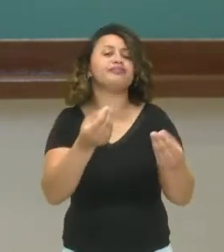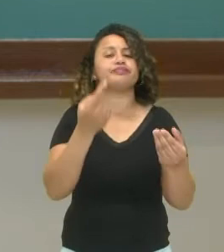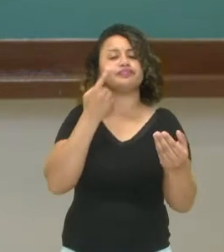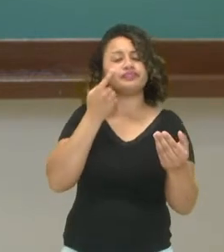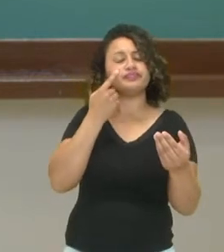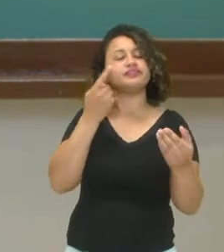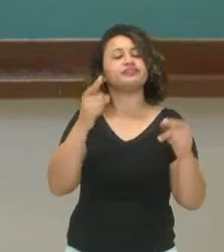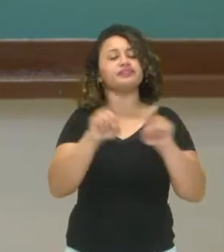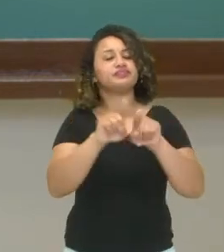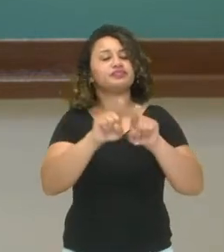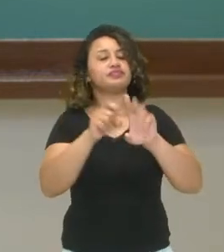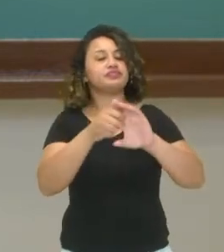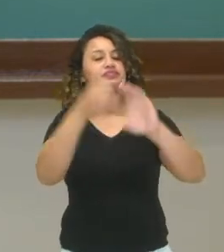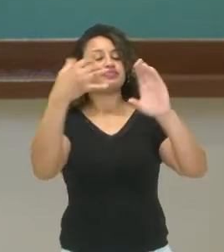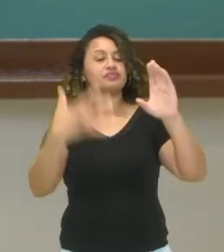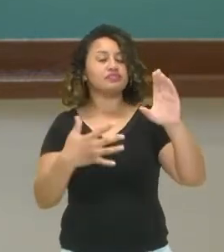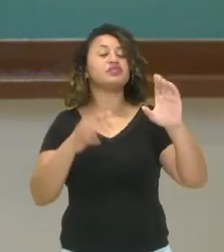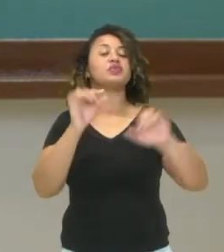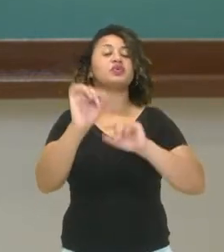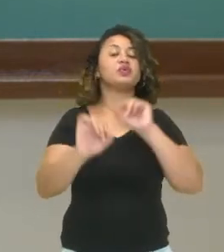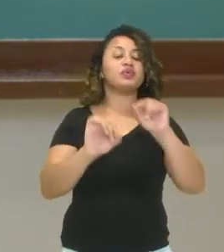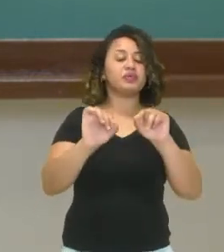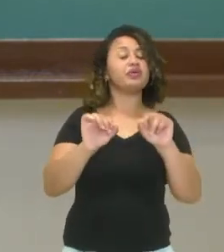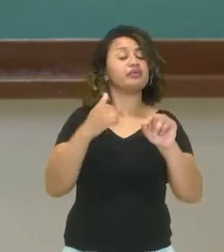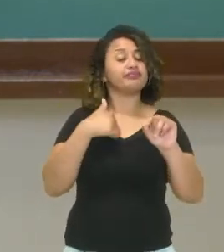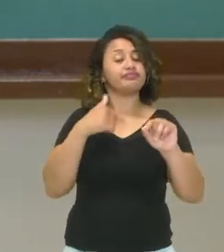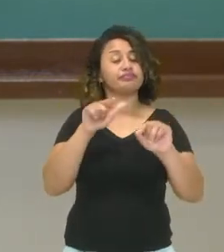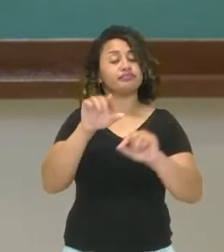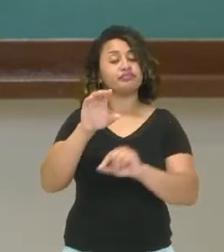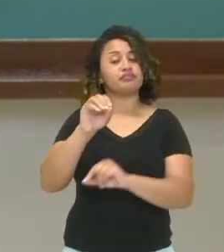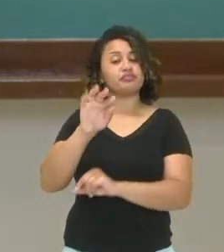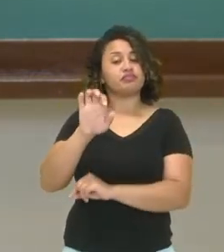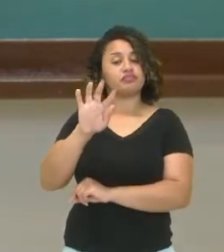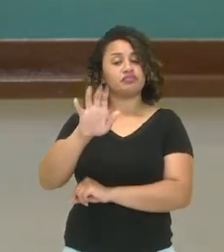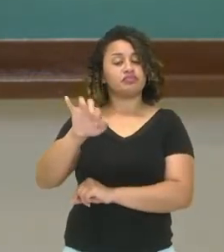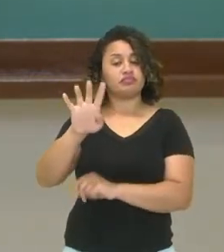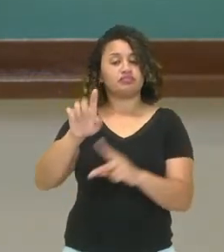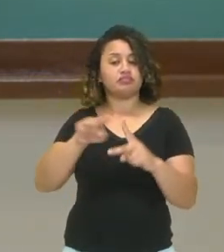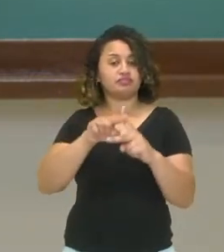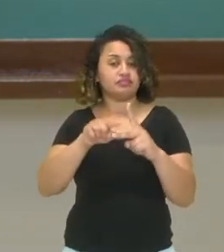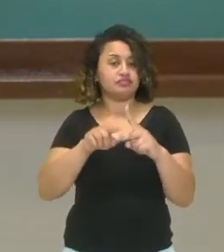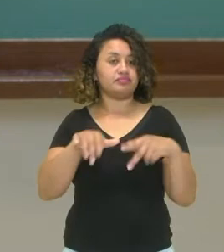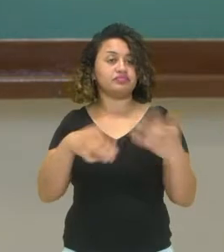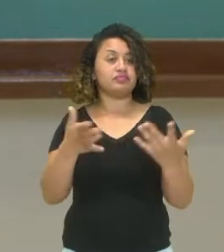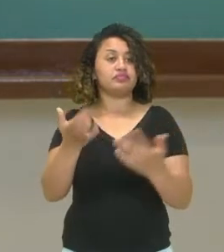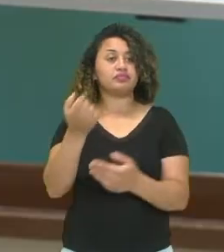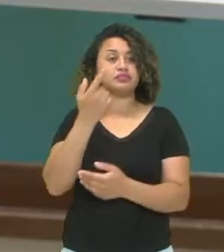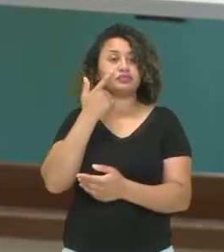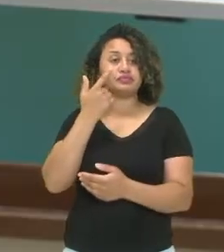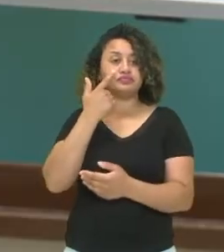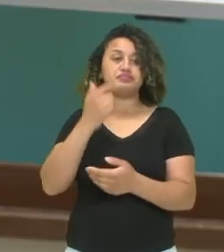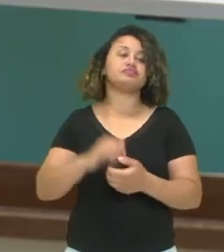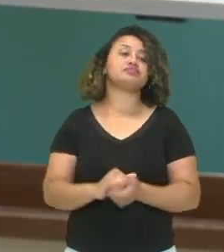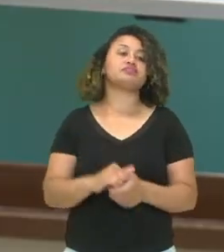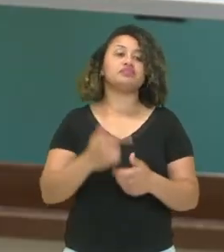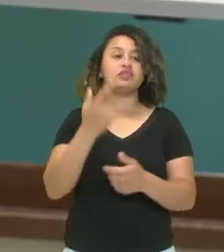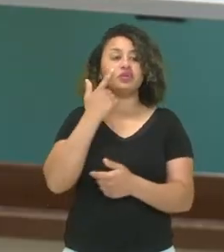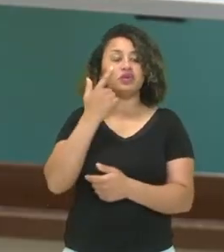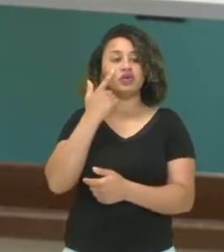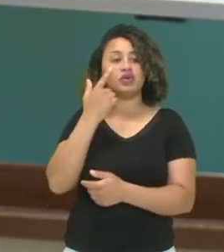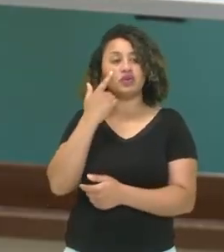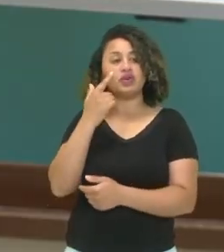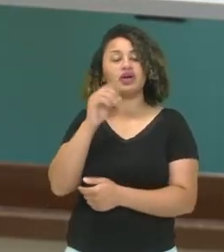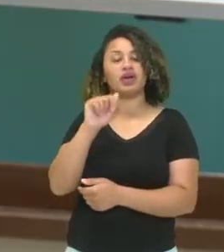as características desse nosso coeficiente angular. Vamos lá! Nós vamos determinar o coeficiente angular de